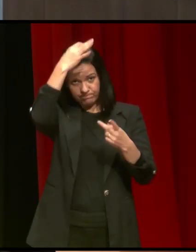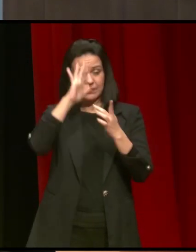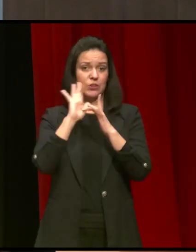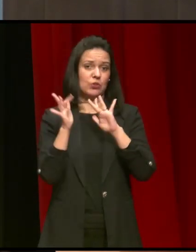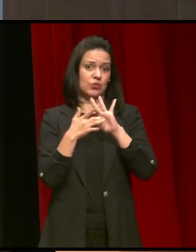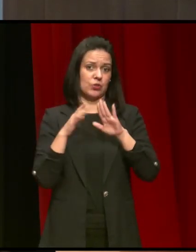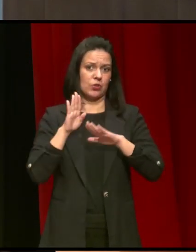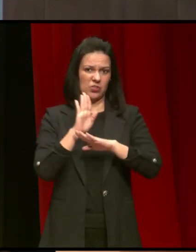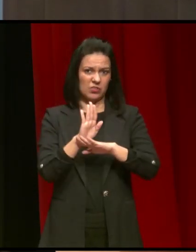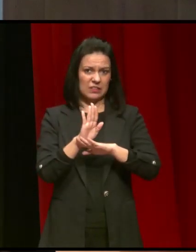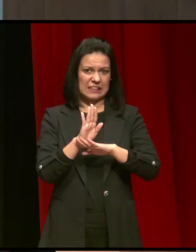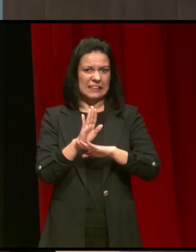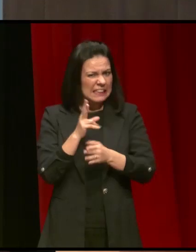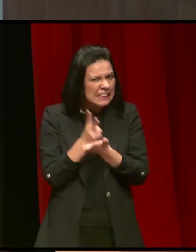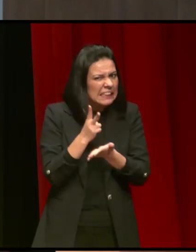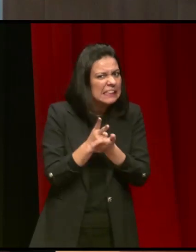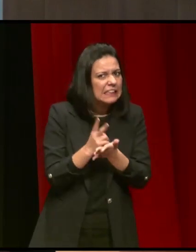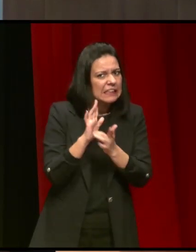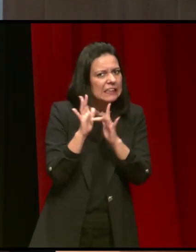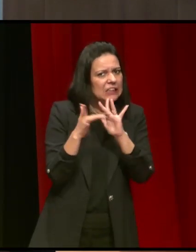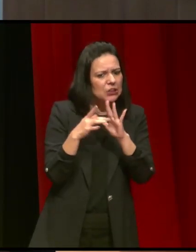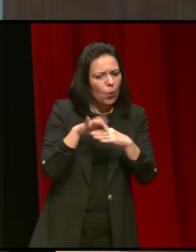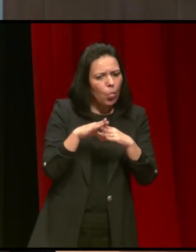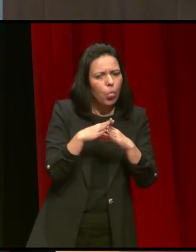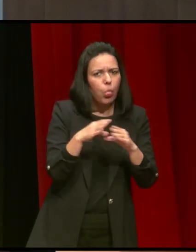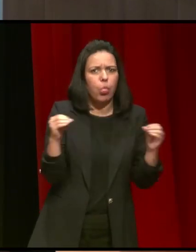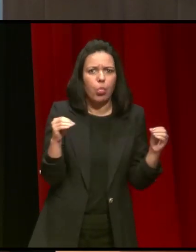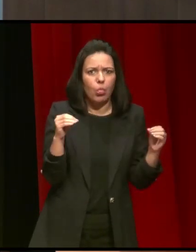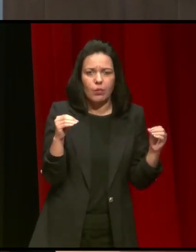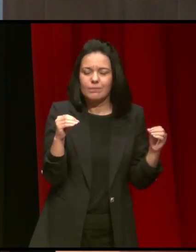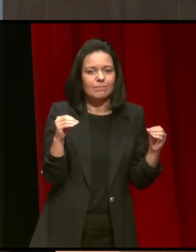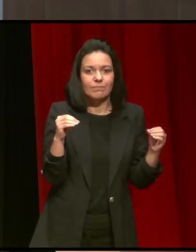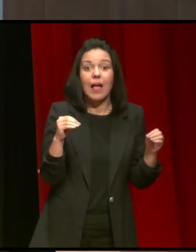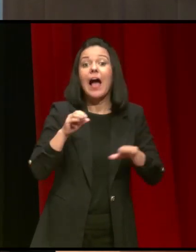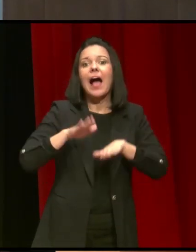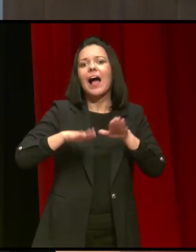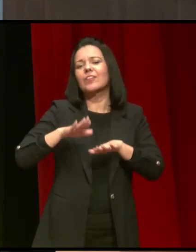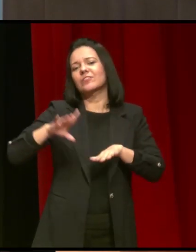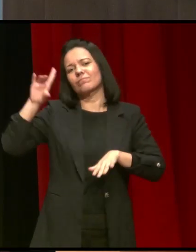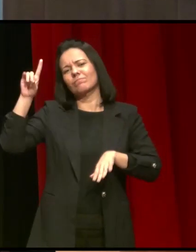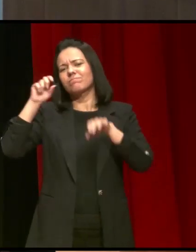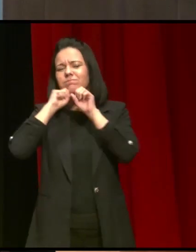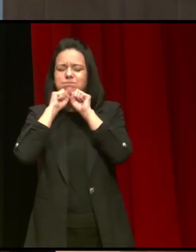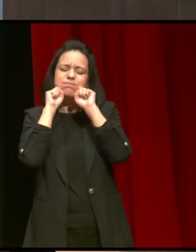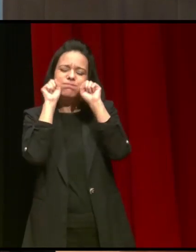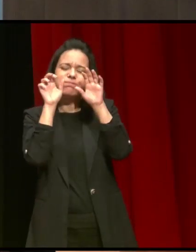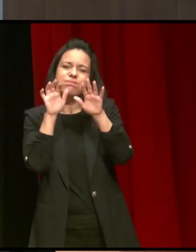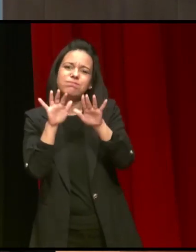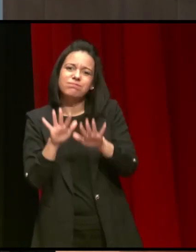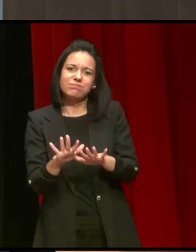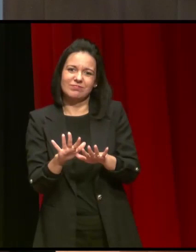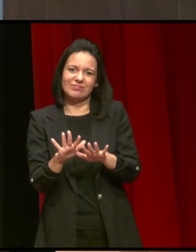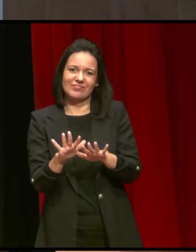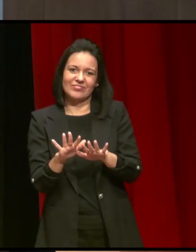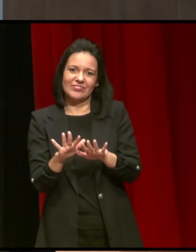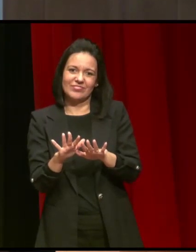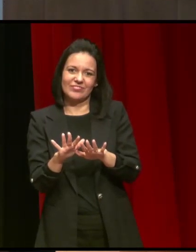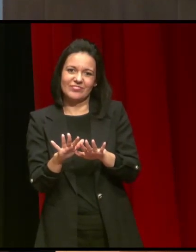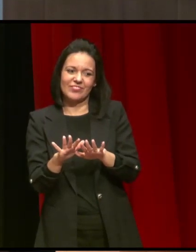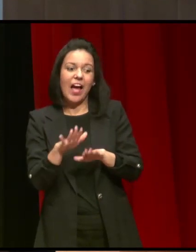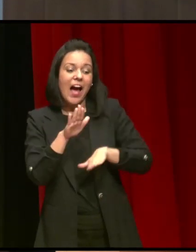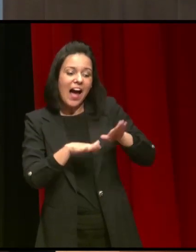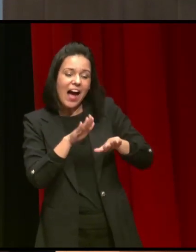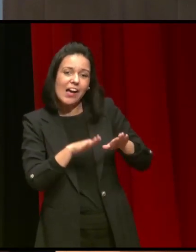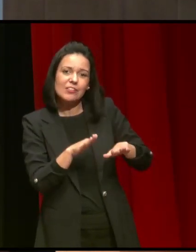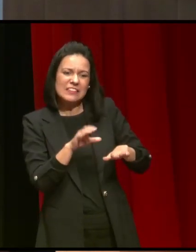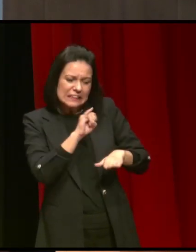curou pessoas, mas em alguns momentos ele só deu uma bênção espiritual para elas. Outros momentos ele curou elas fisicamente e espiritualmente, que é o caso